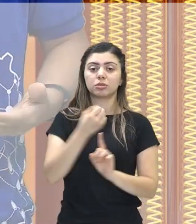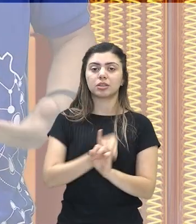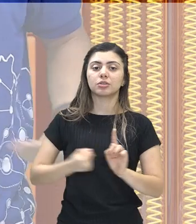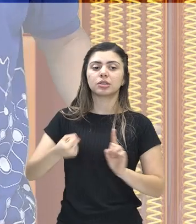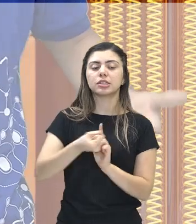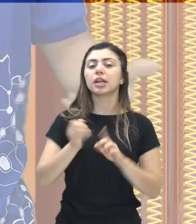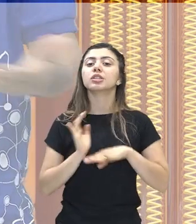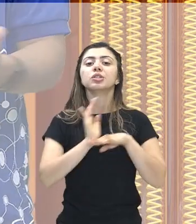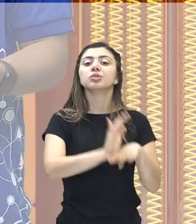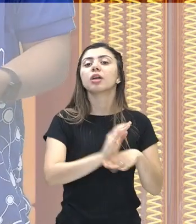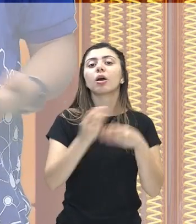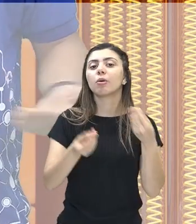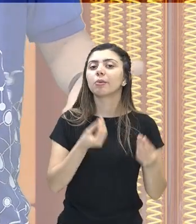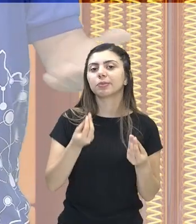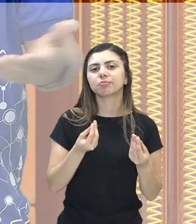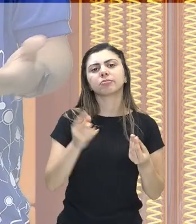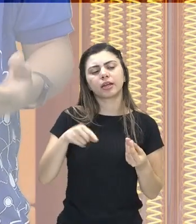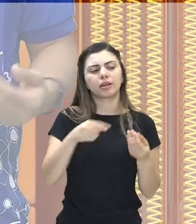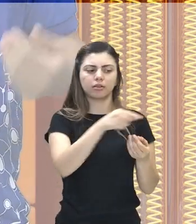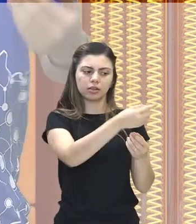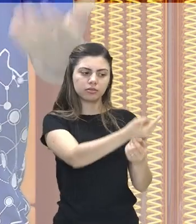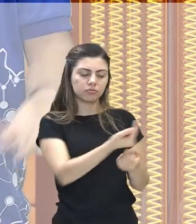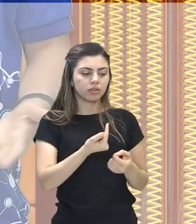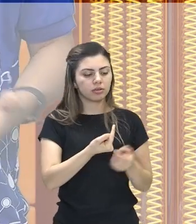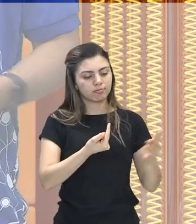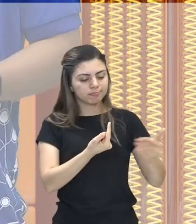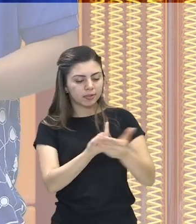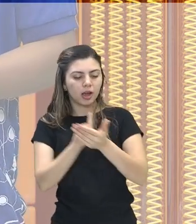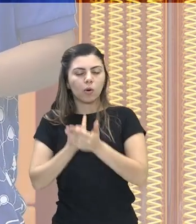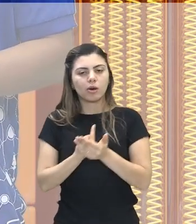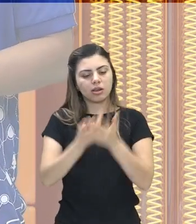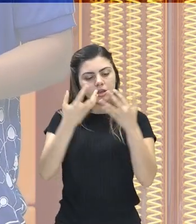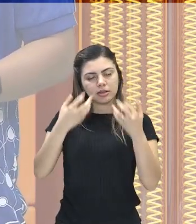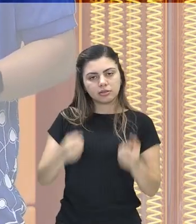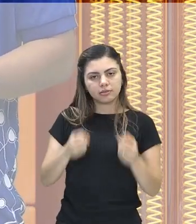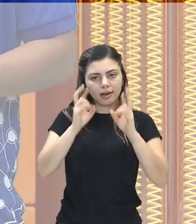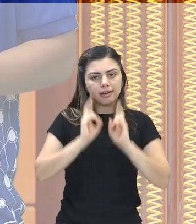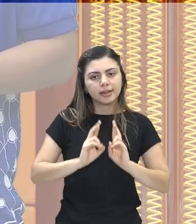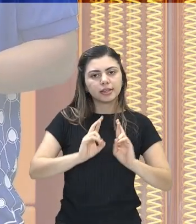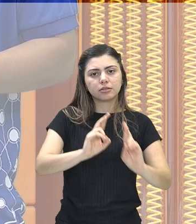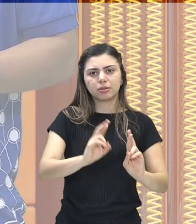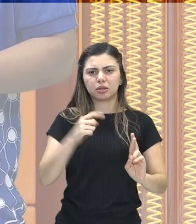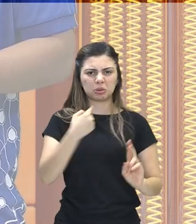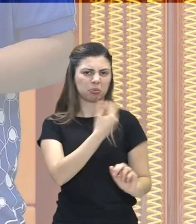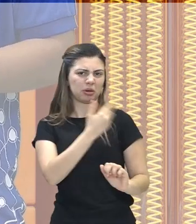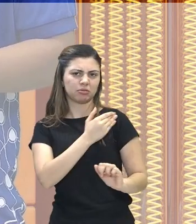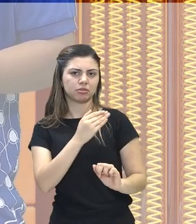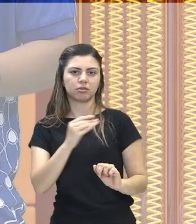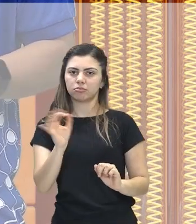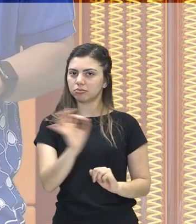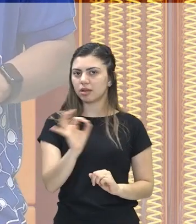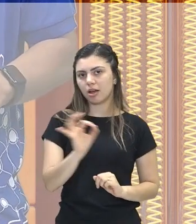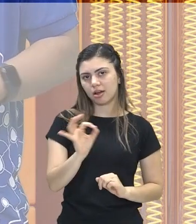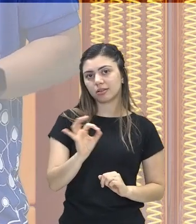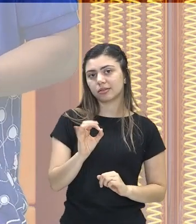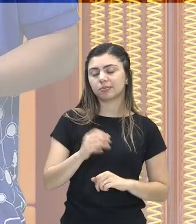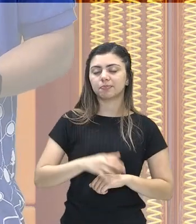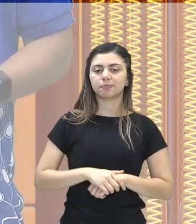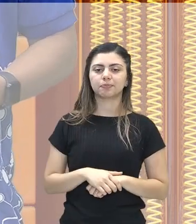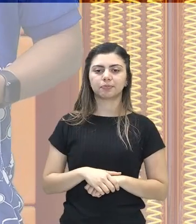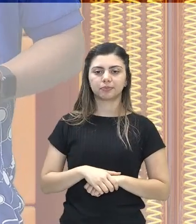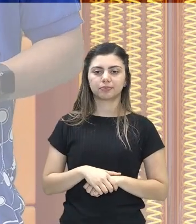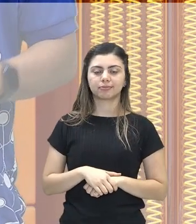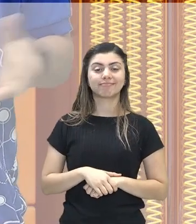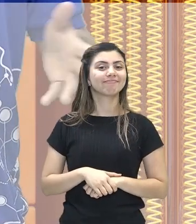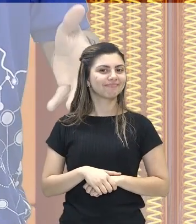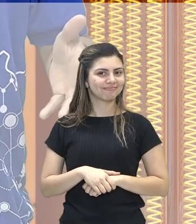consegue fazer é aceitar, né, colher, né, não tratar, né, de certas formas, de certos jeitos aí que as pessoas costumam fazer.